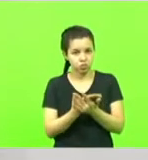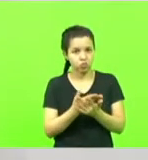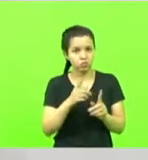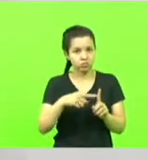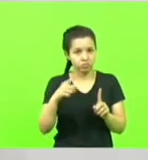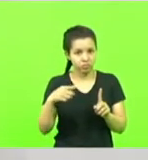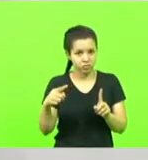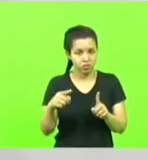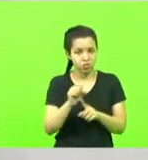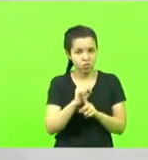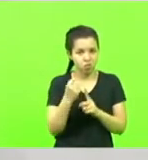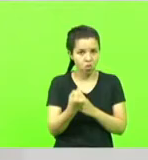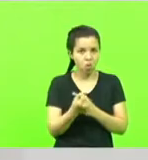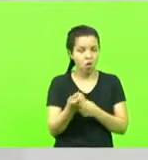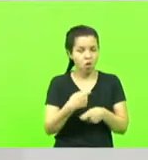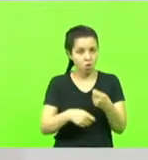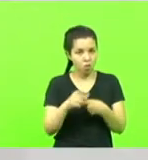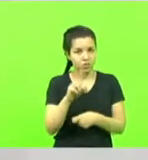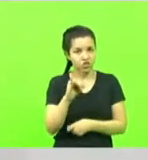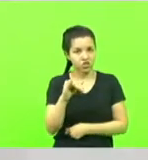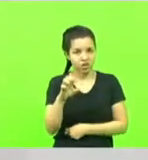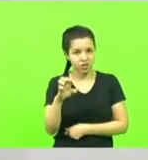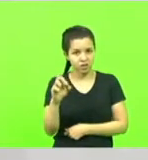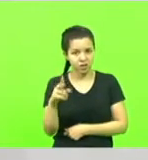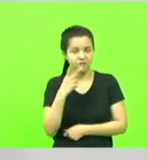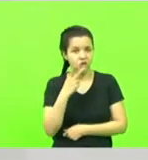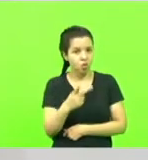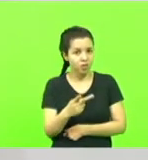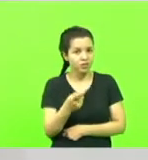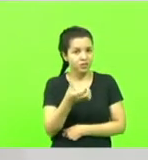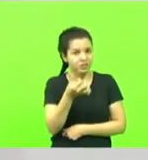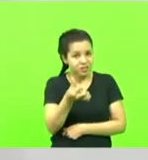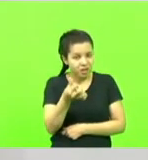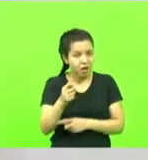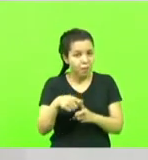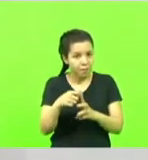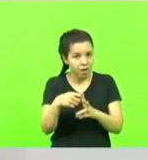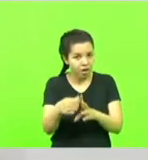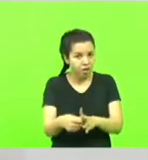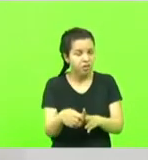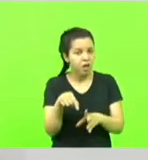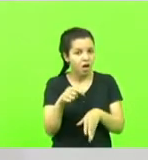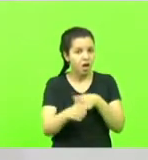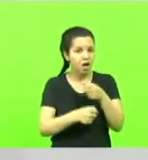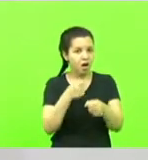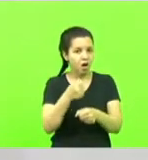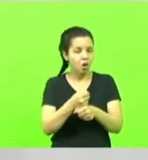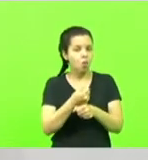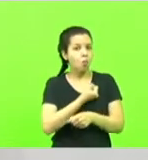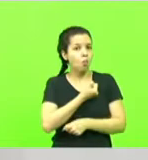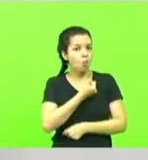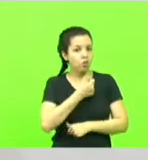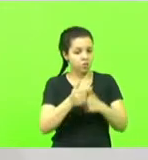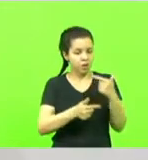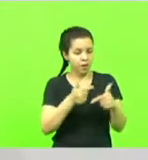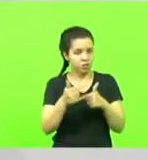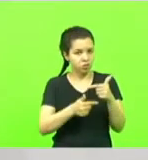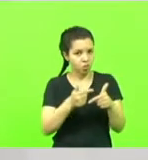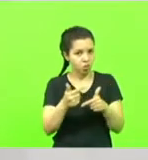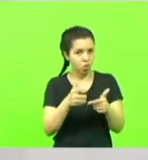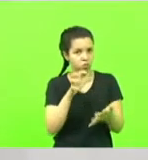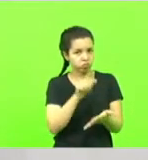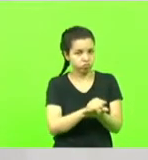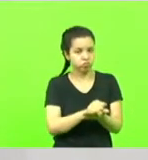o DIESE, mostra que nos 6 primeiros meses deste ano, o número de trabalhadores com carteira assinada desligados